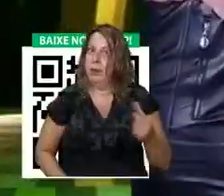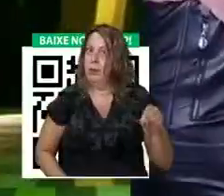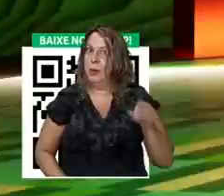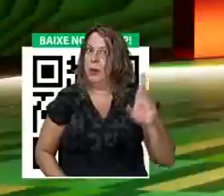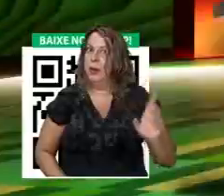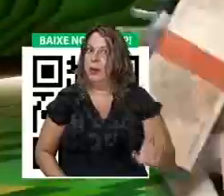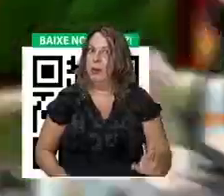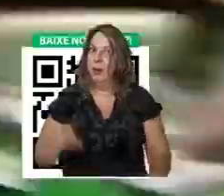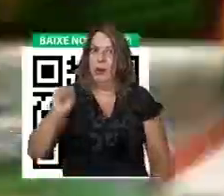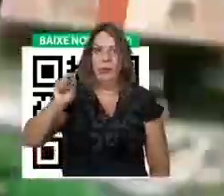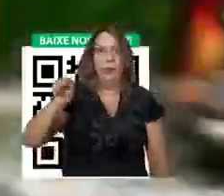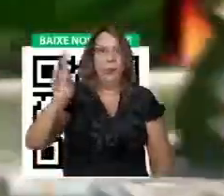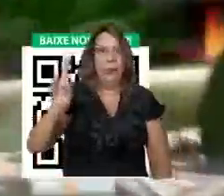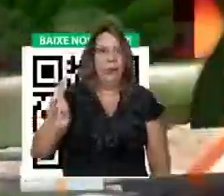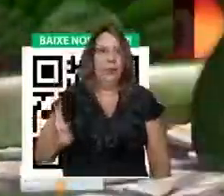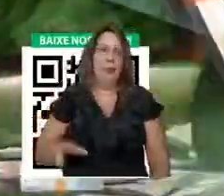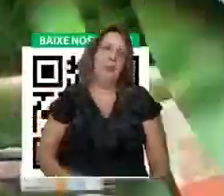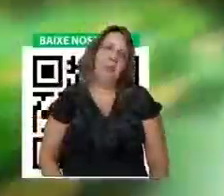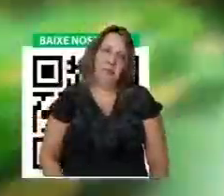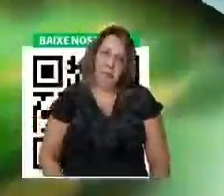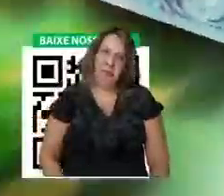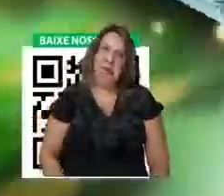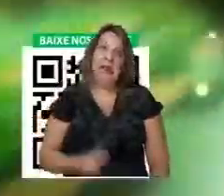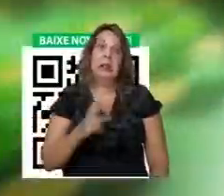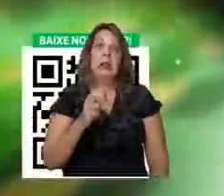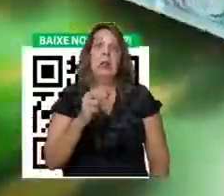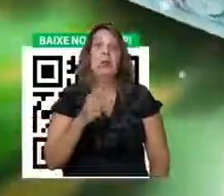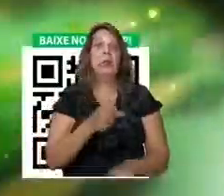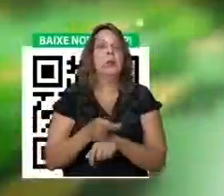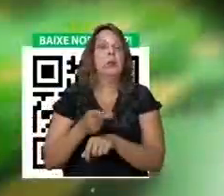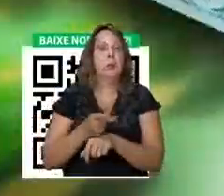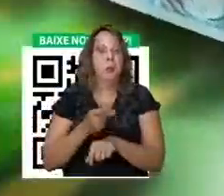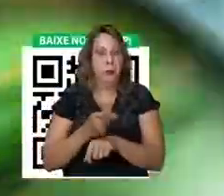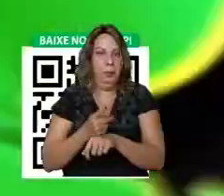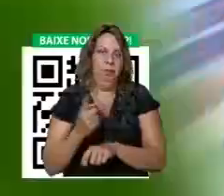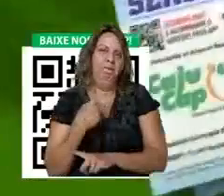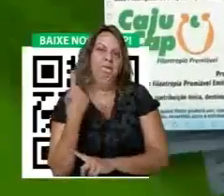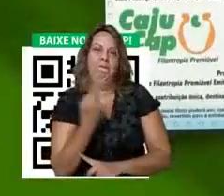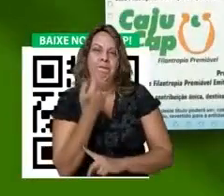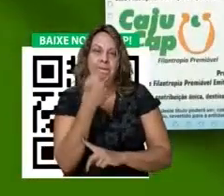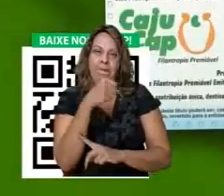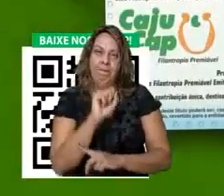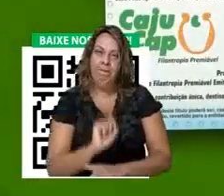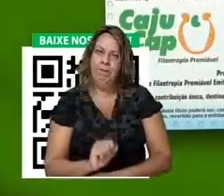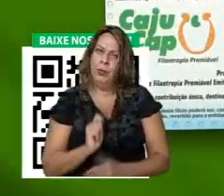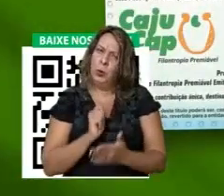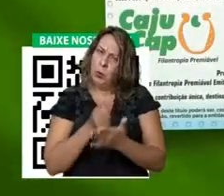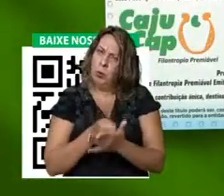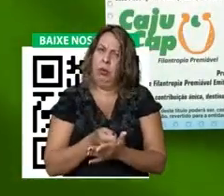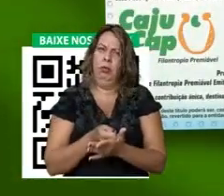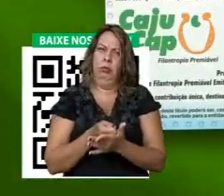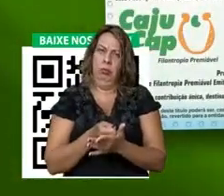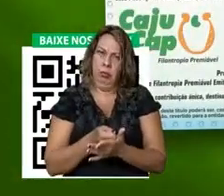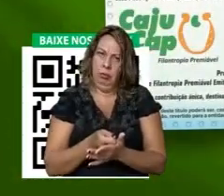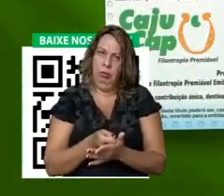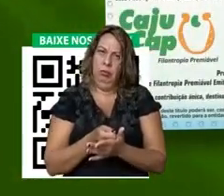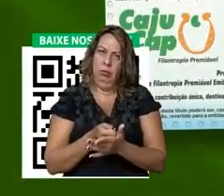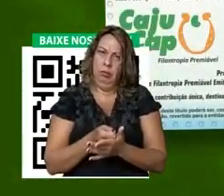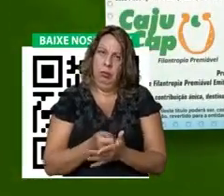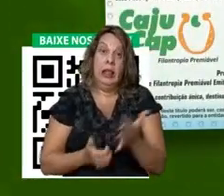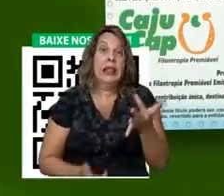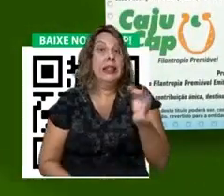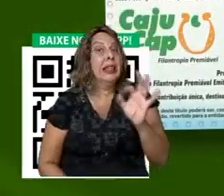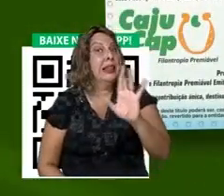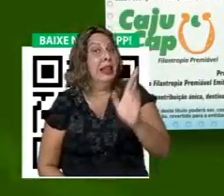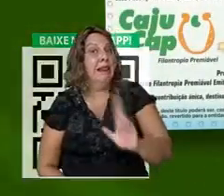mil no segundo, 8 mil reais no terceiro e 50 prêmios de 500 reais no Geo Sergipe. Você ajuda o GAC e concorre a tudo isso por apenas